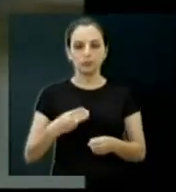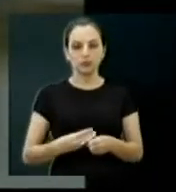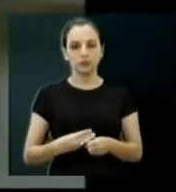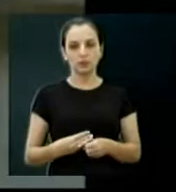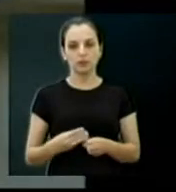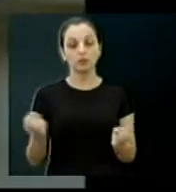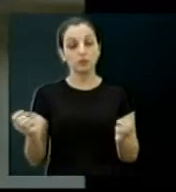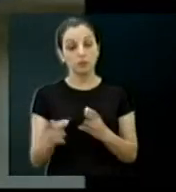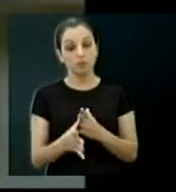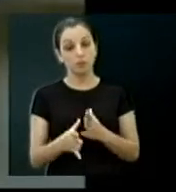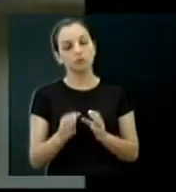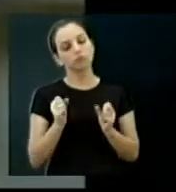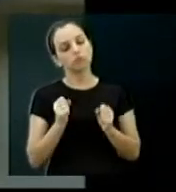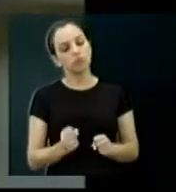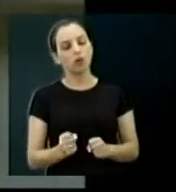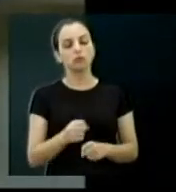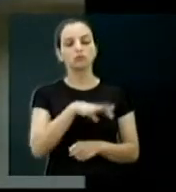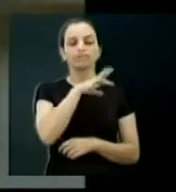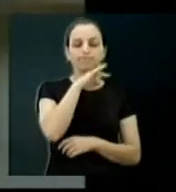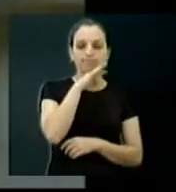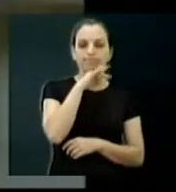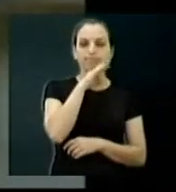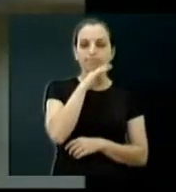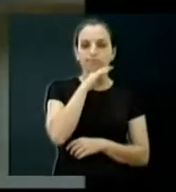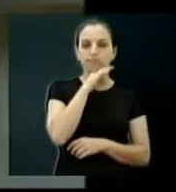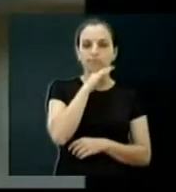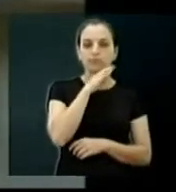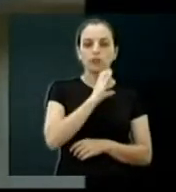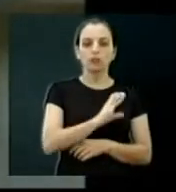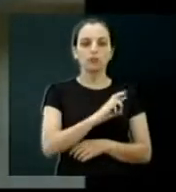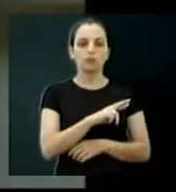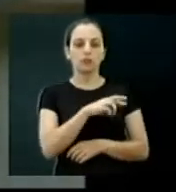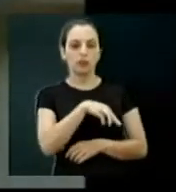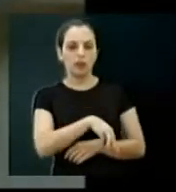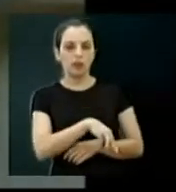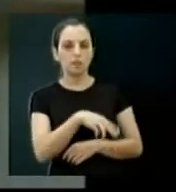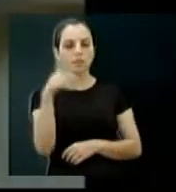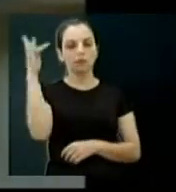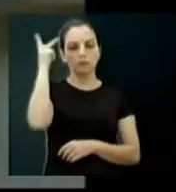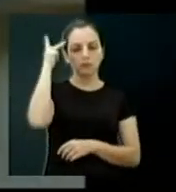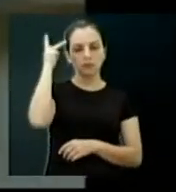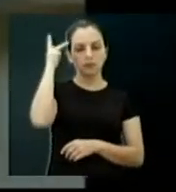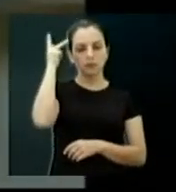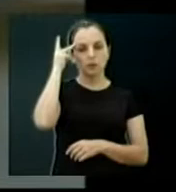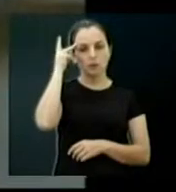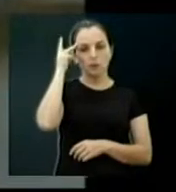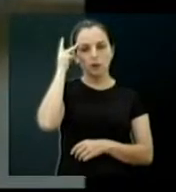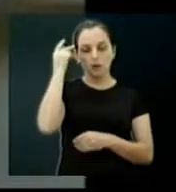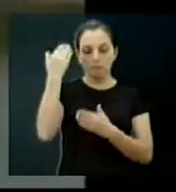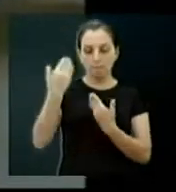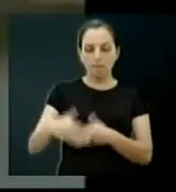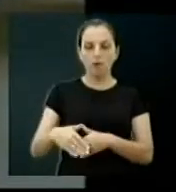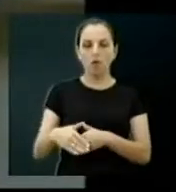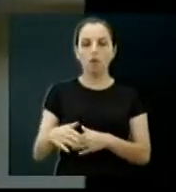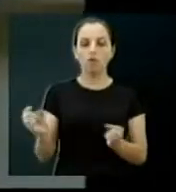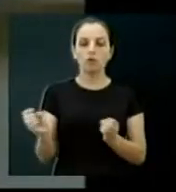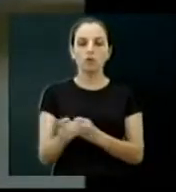pode piorar. Em recente prova do Conselho Regional de Medicina de São Paulo, com estudantes do último ano de